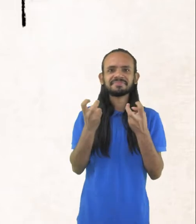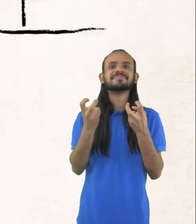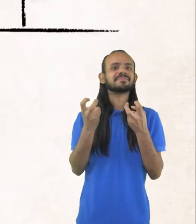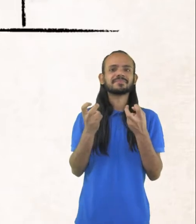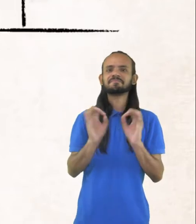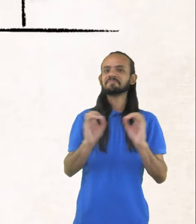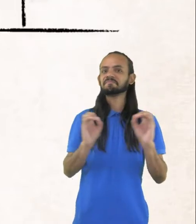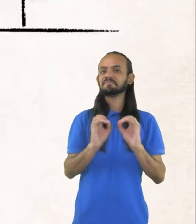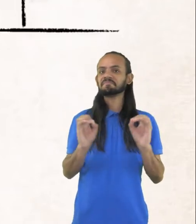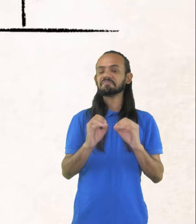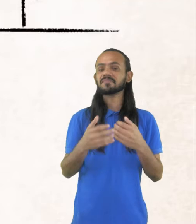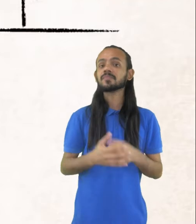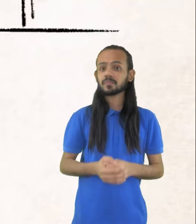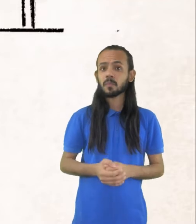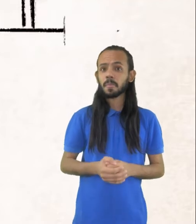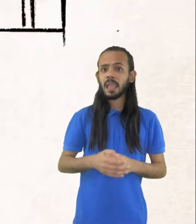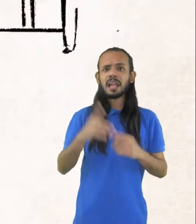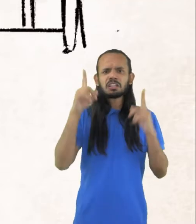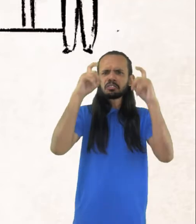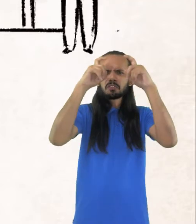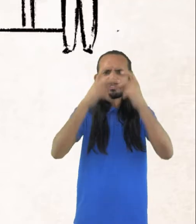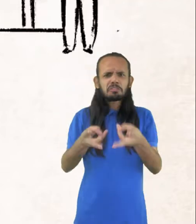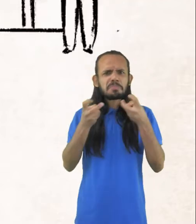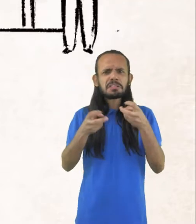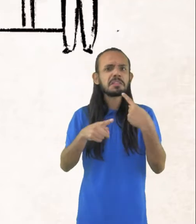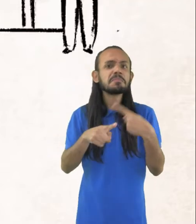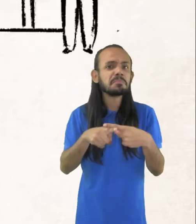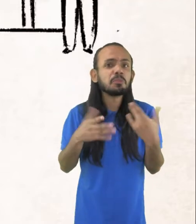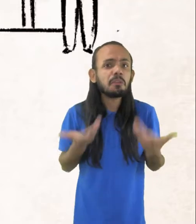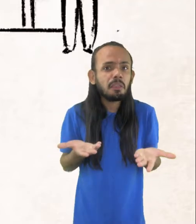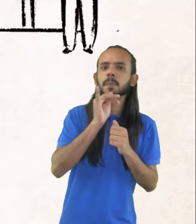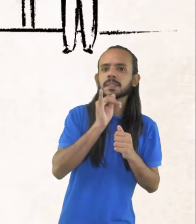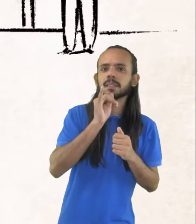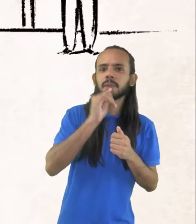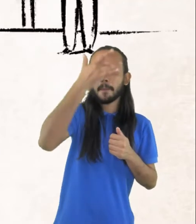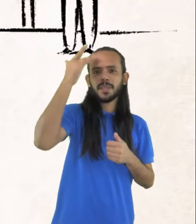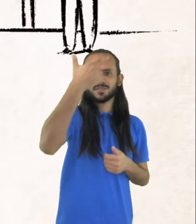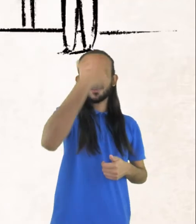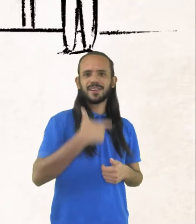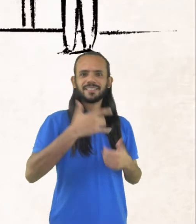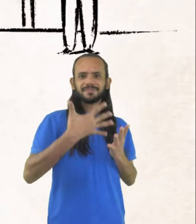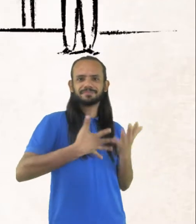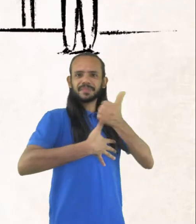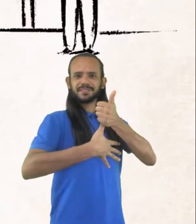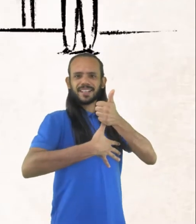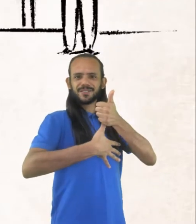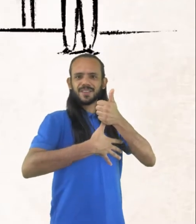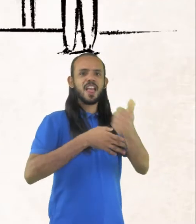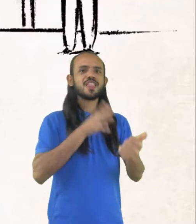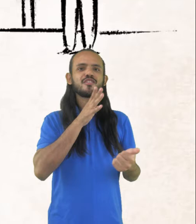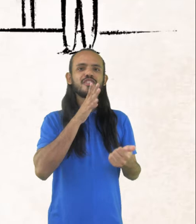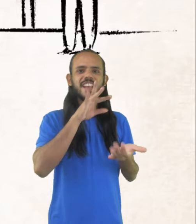mesmo em situações escancaradas. Essa dificuldade pode surgir por vários motivos, tais como a pessoa ter uma